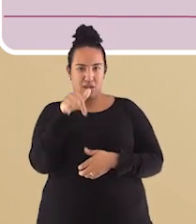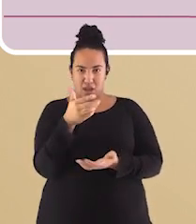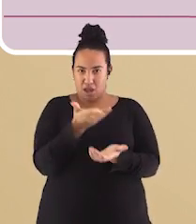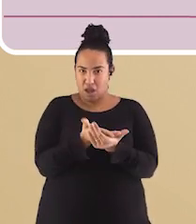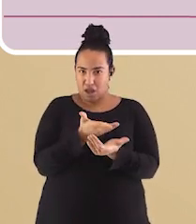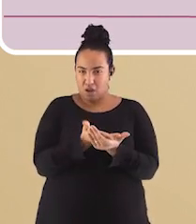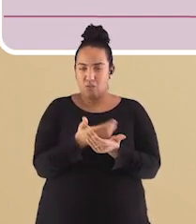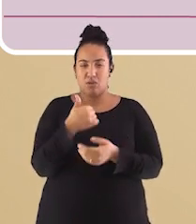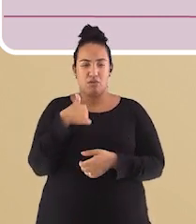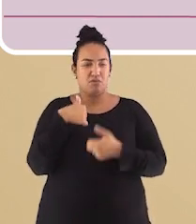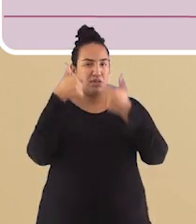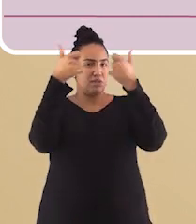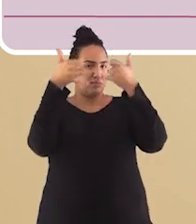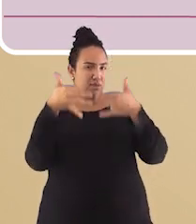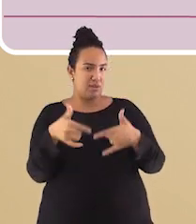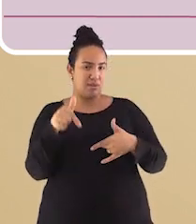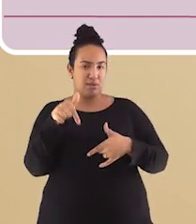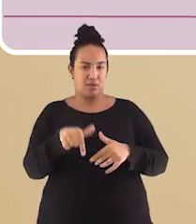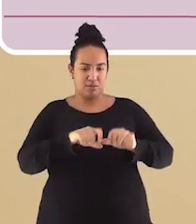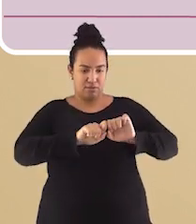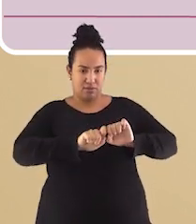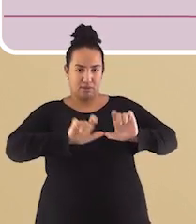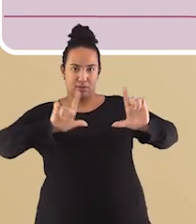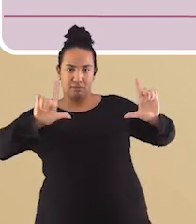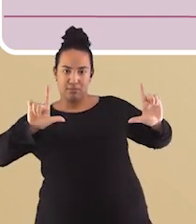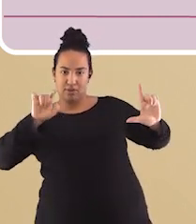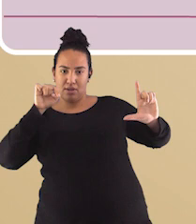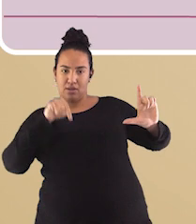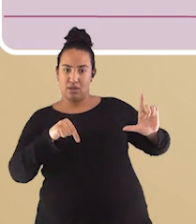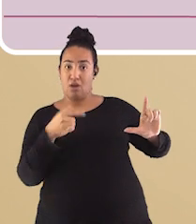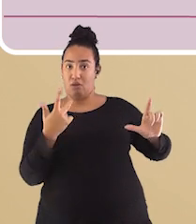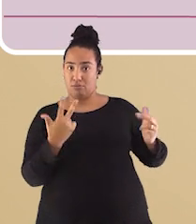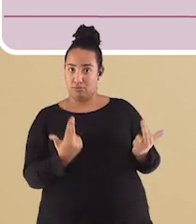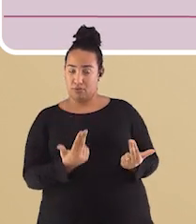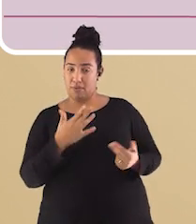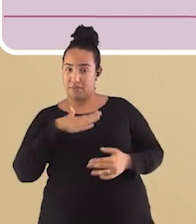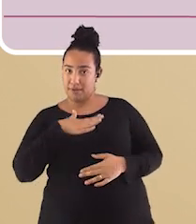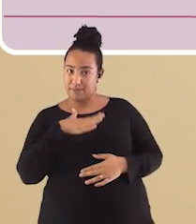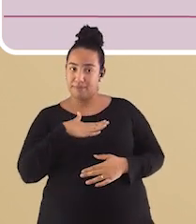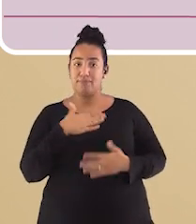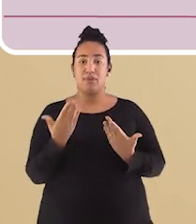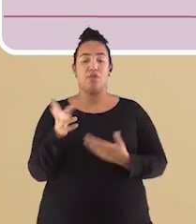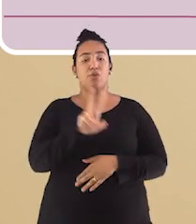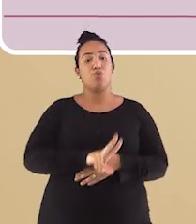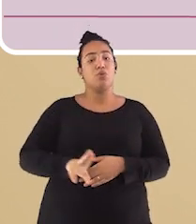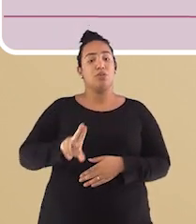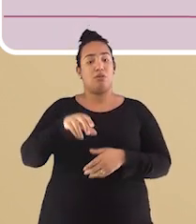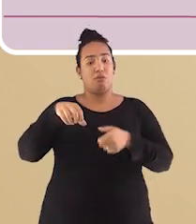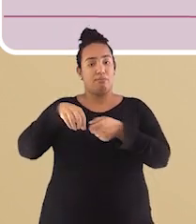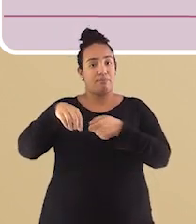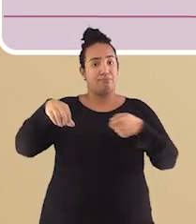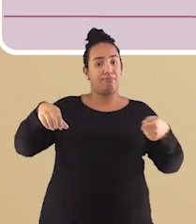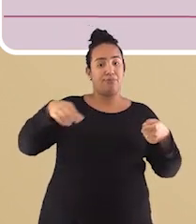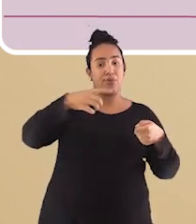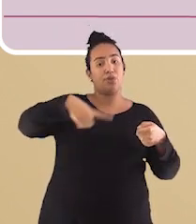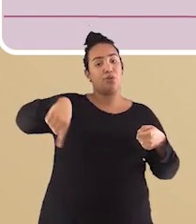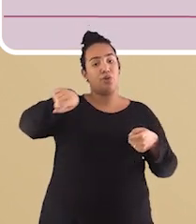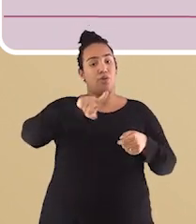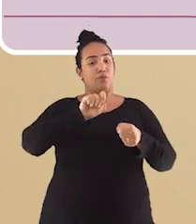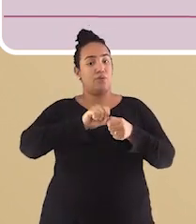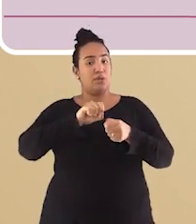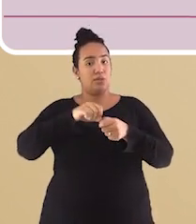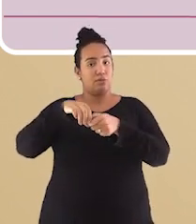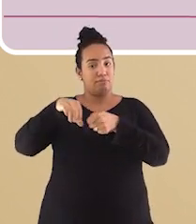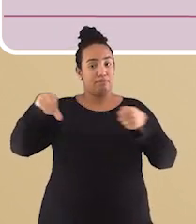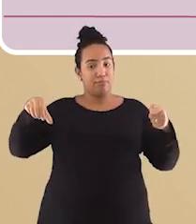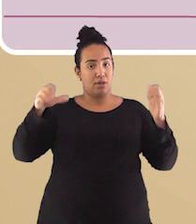que eu falei das medidas da nossa tela ela está aqui do meu lado e utilizando a trena nós vamos tirar a medida de